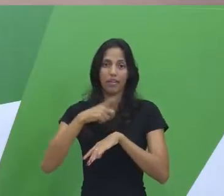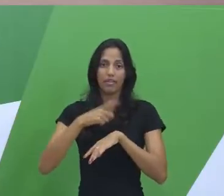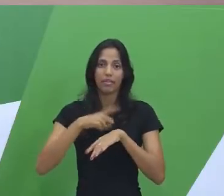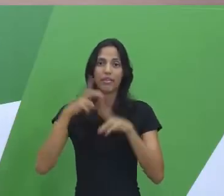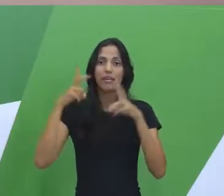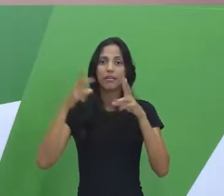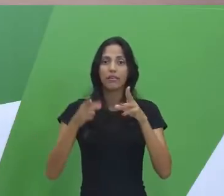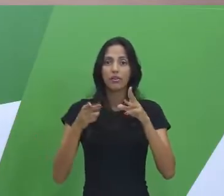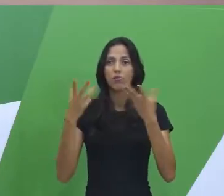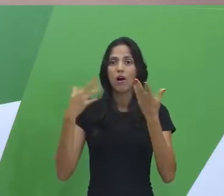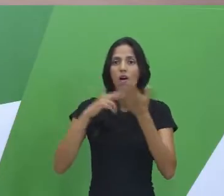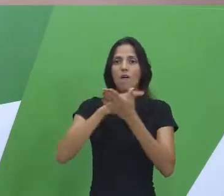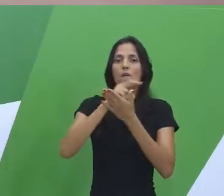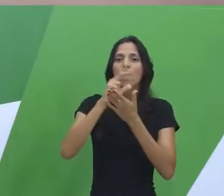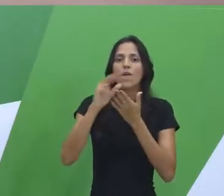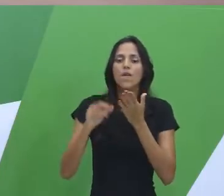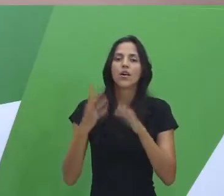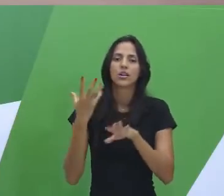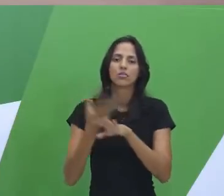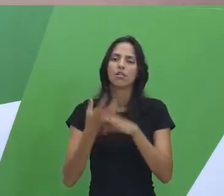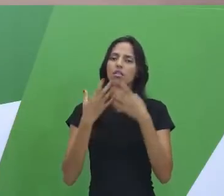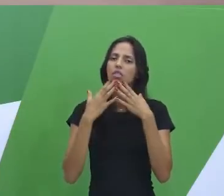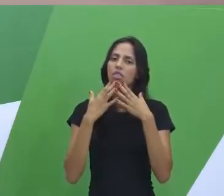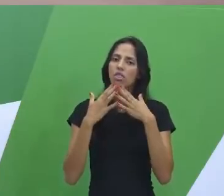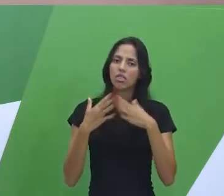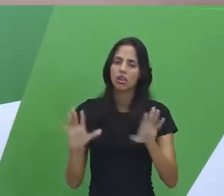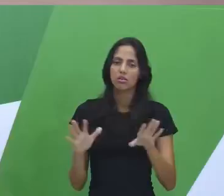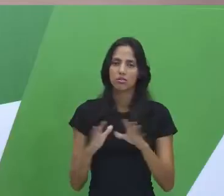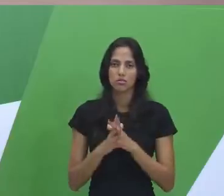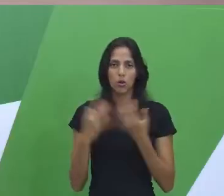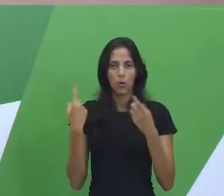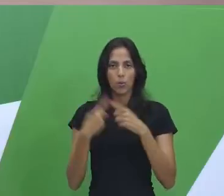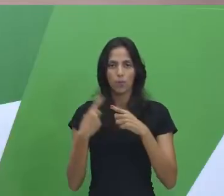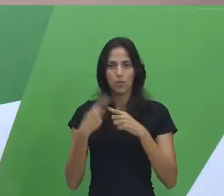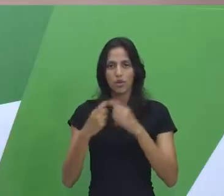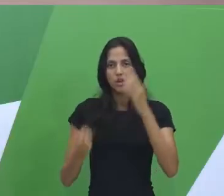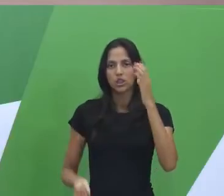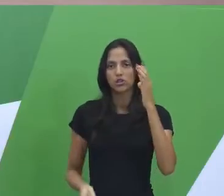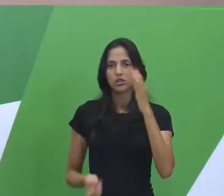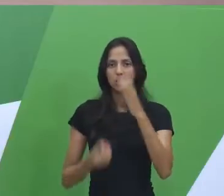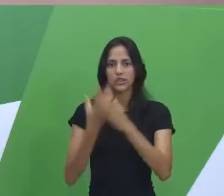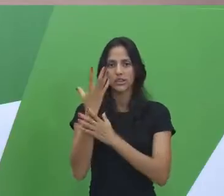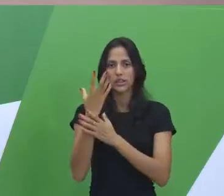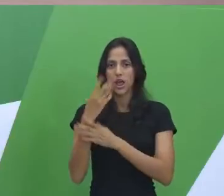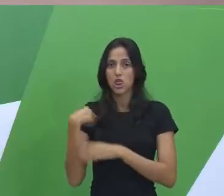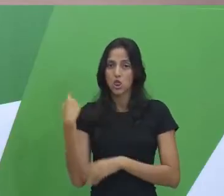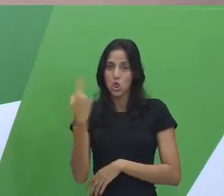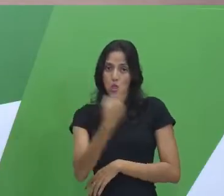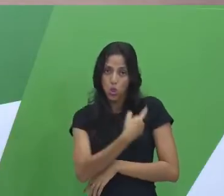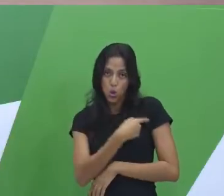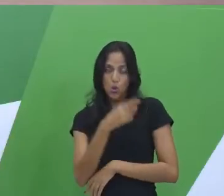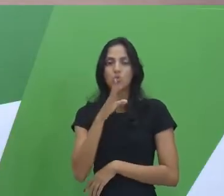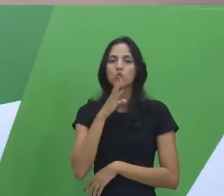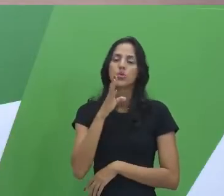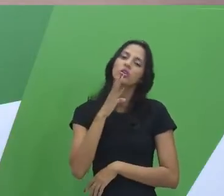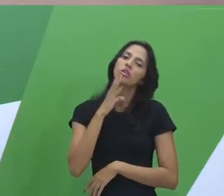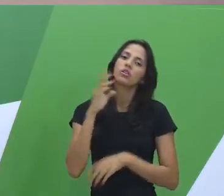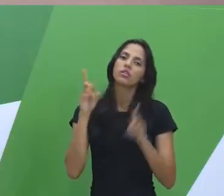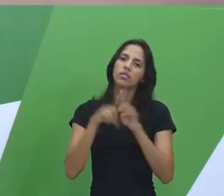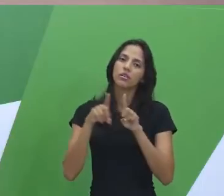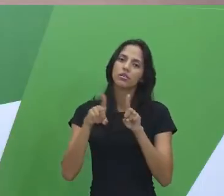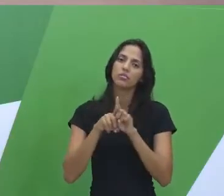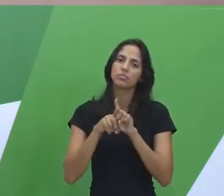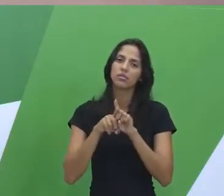navegar de maneira tão natural e emergir para nós conhecimentos ativos, oriundos